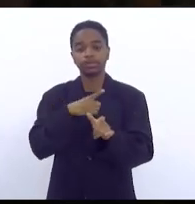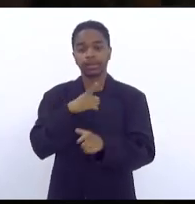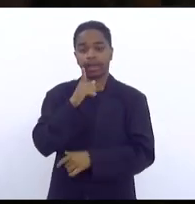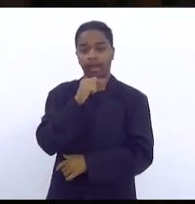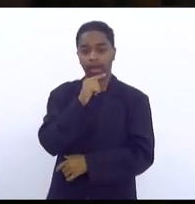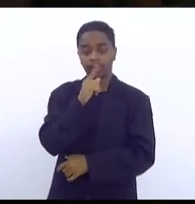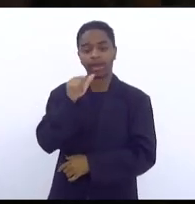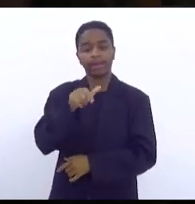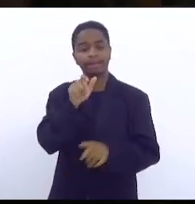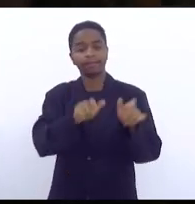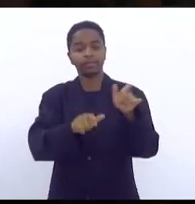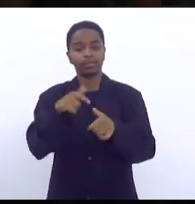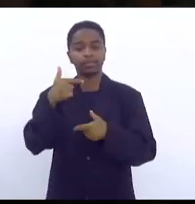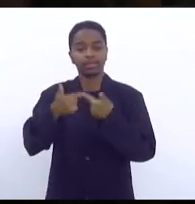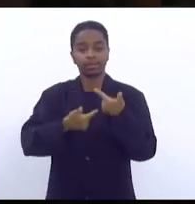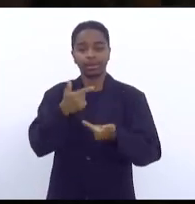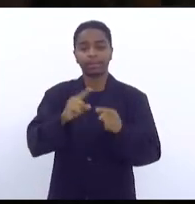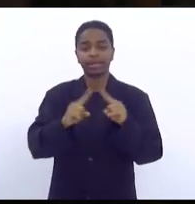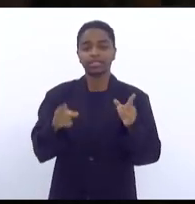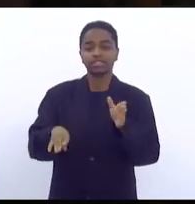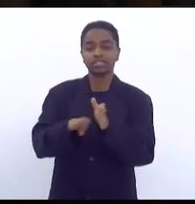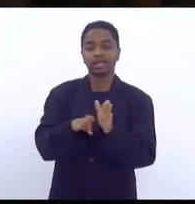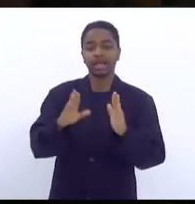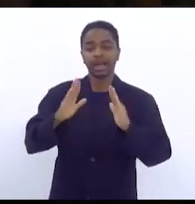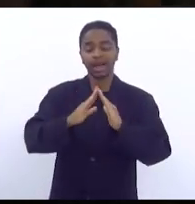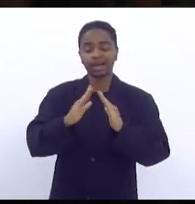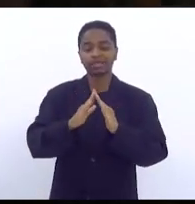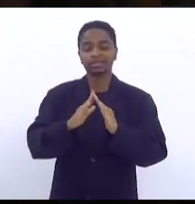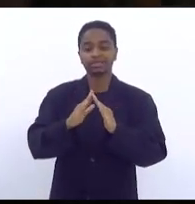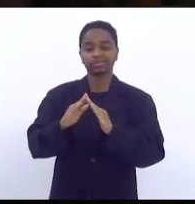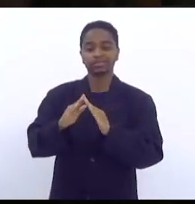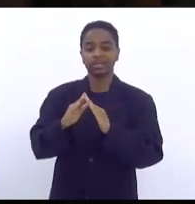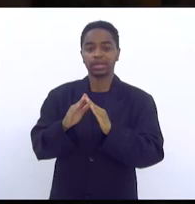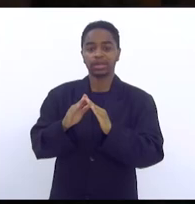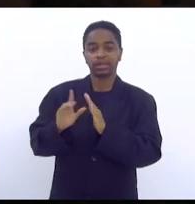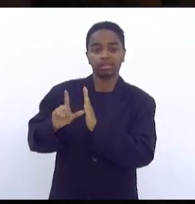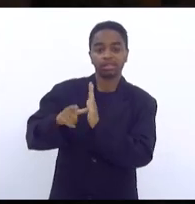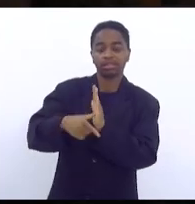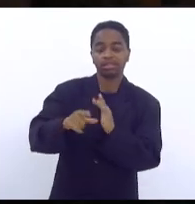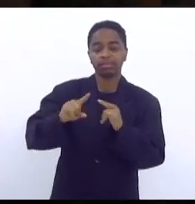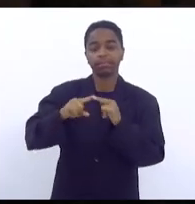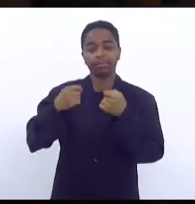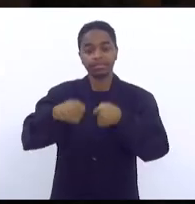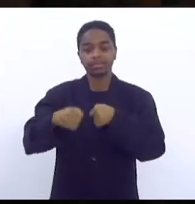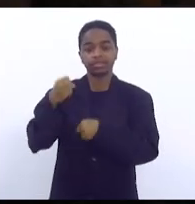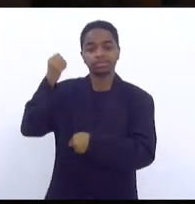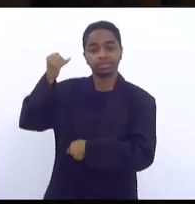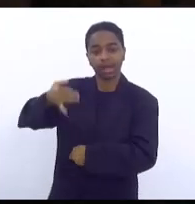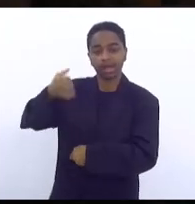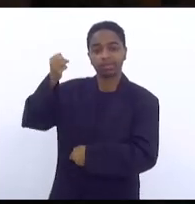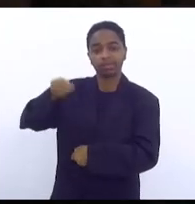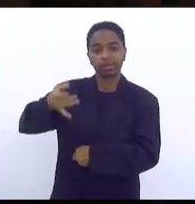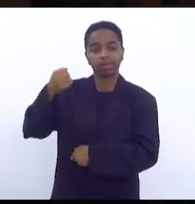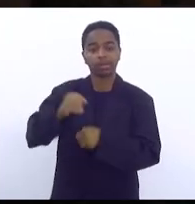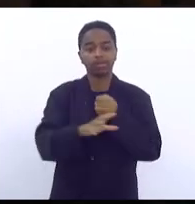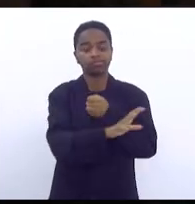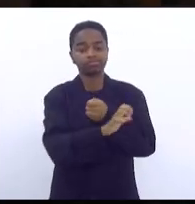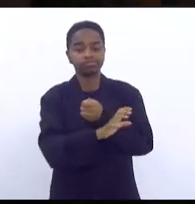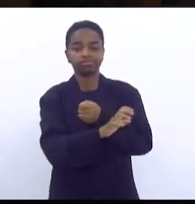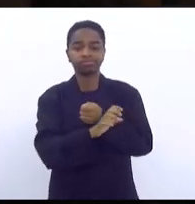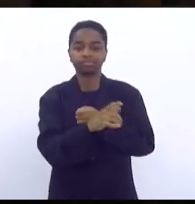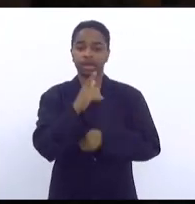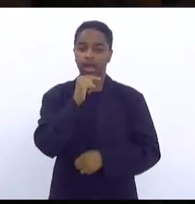os trabalhadores que chegam em casa tarde e precisam ficar madrugadas à noite e no dentro precisando tá botando água para dentro de